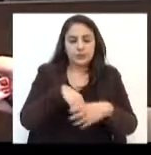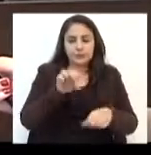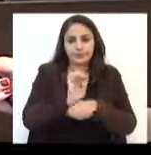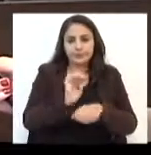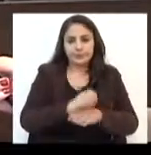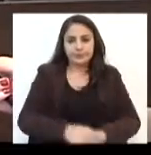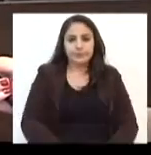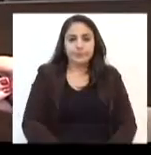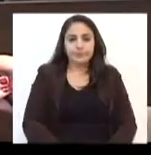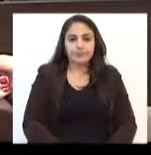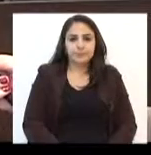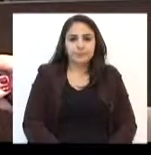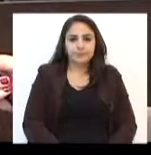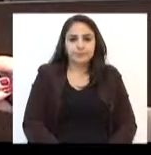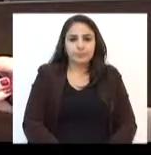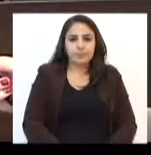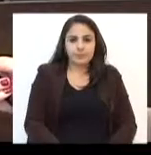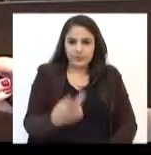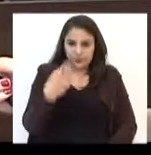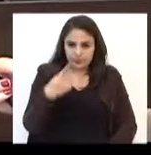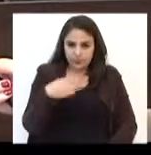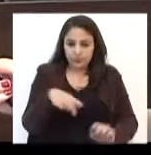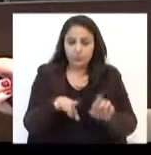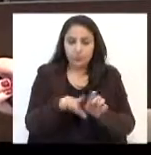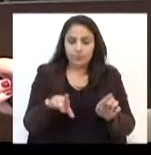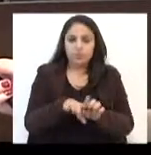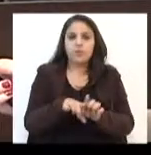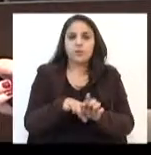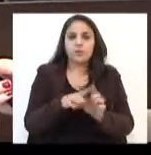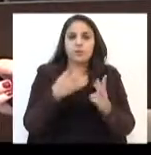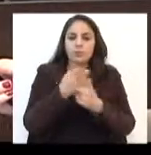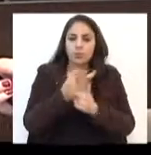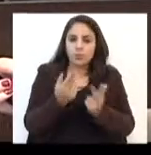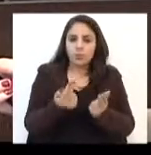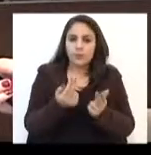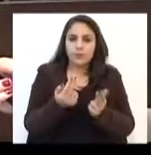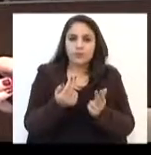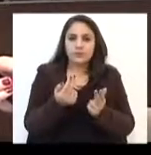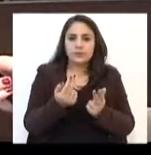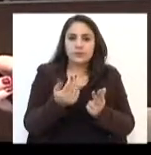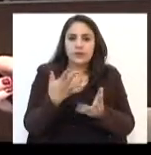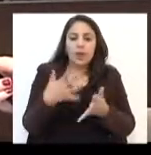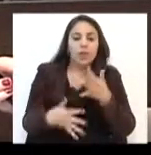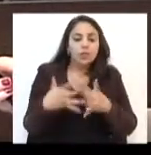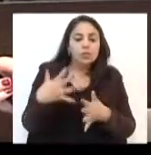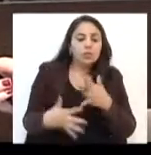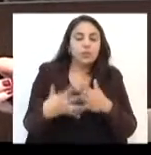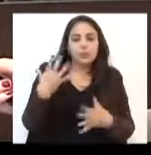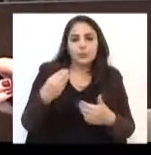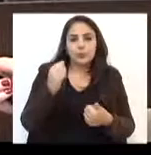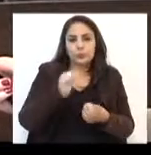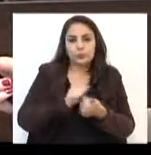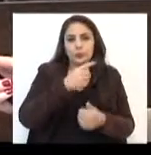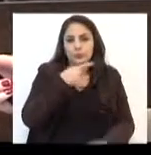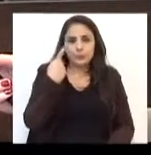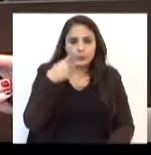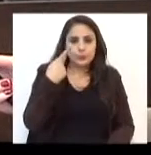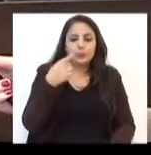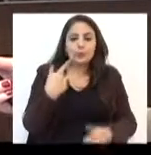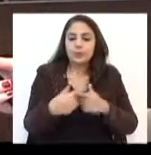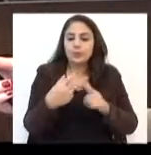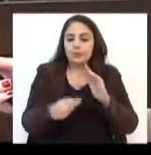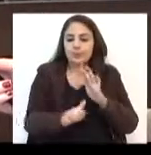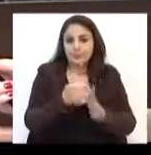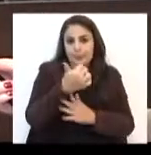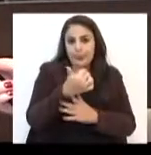do Estado. E isso foi prejudicial à política, né? Porque ele